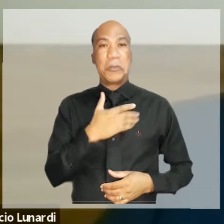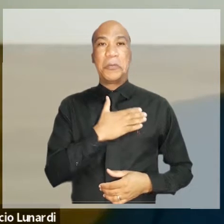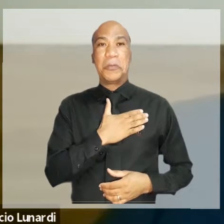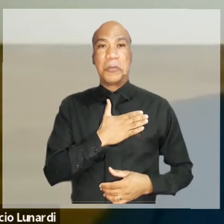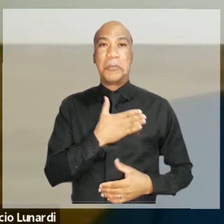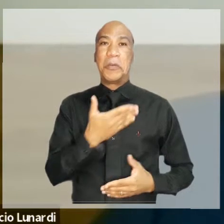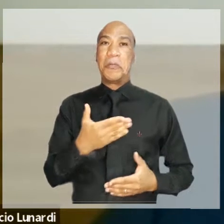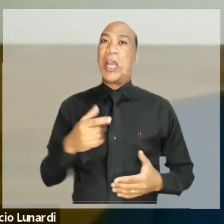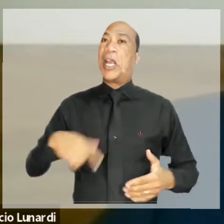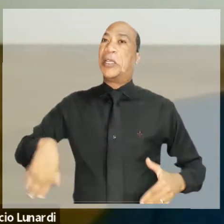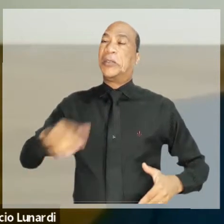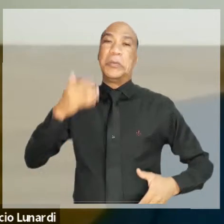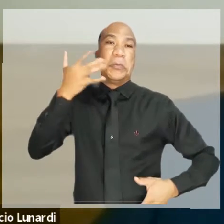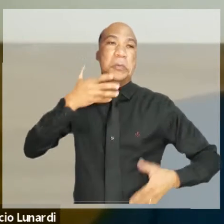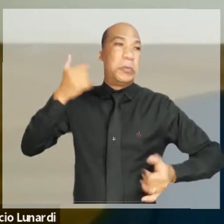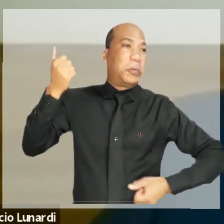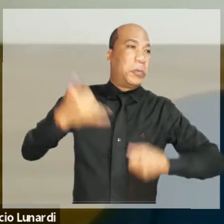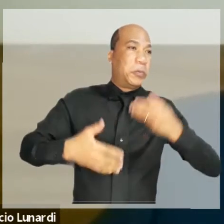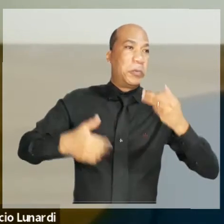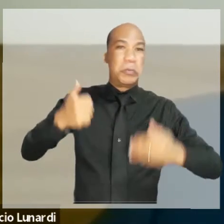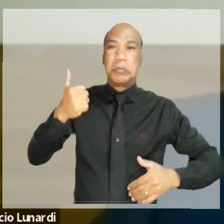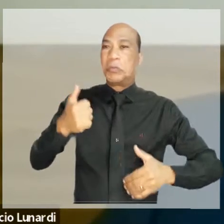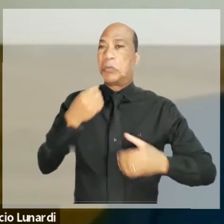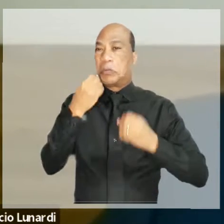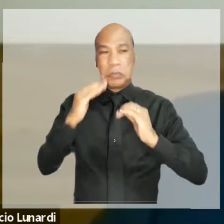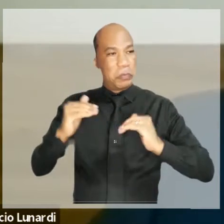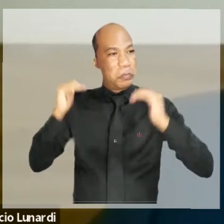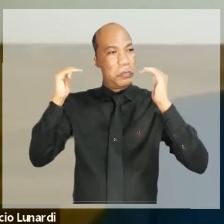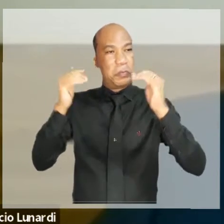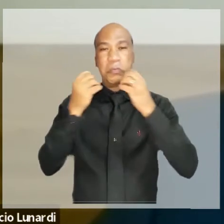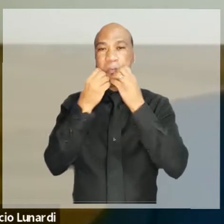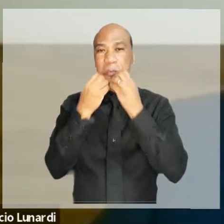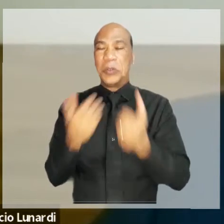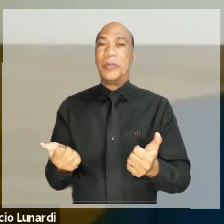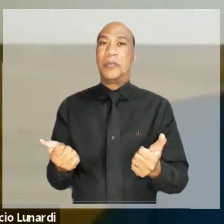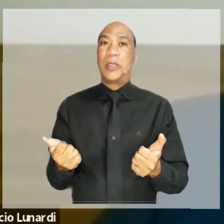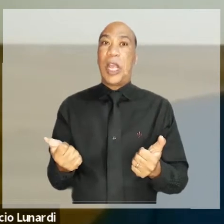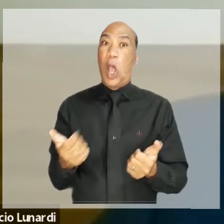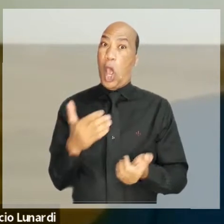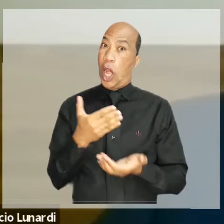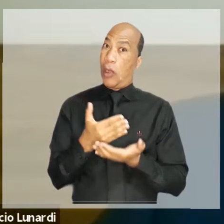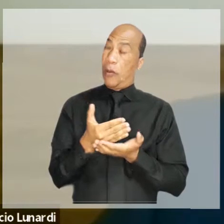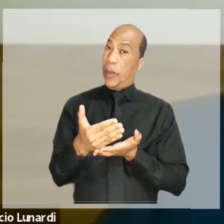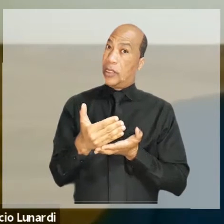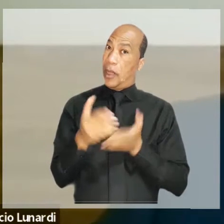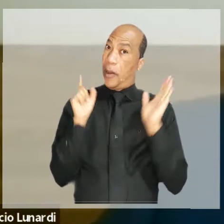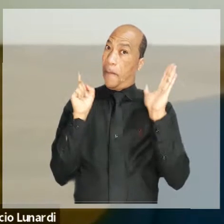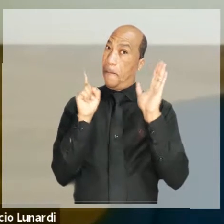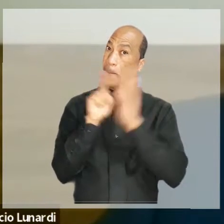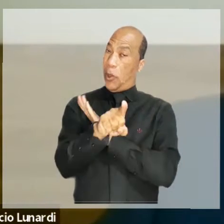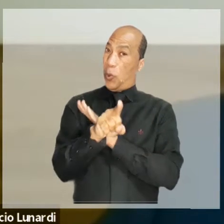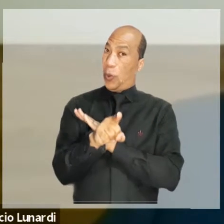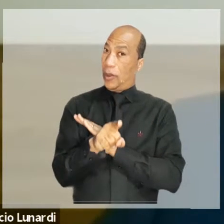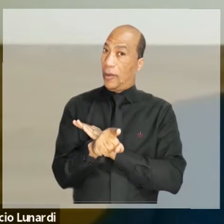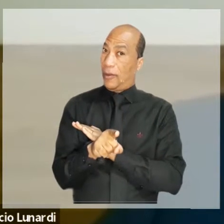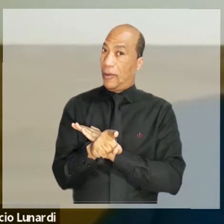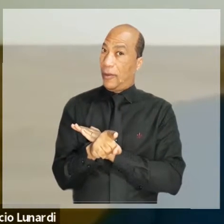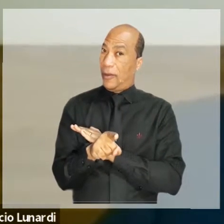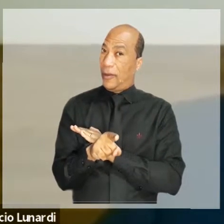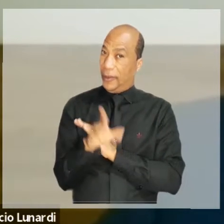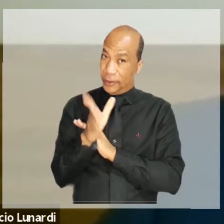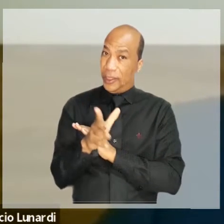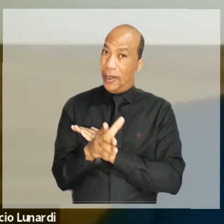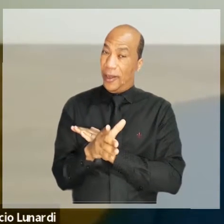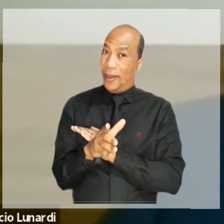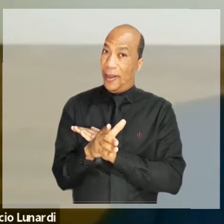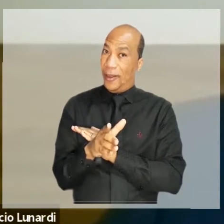vai engrandecer muito para a gente, né? E eu já vou iniciar com uma pergunta aqui, do professor se apresenta e já responde,